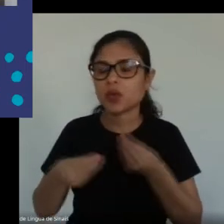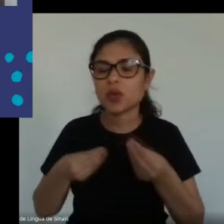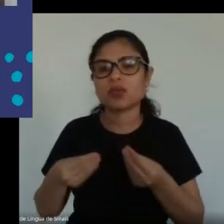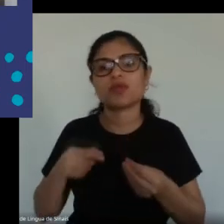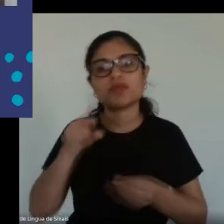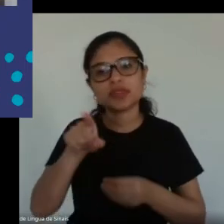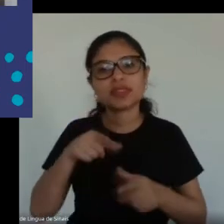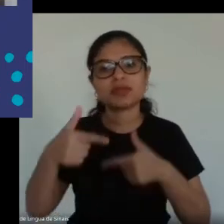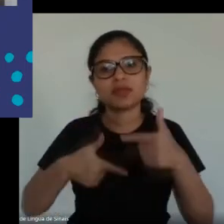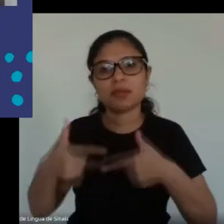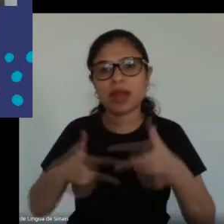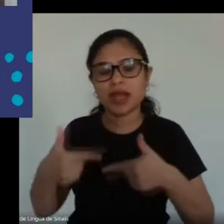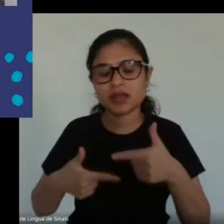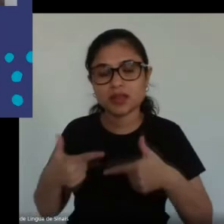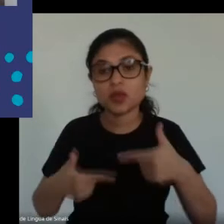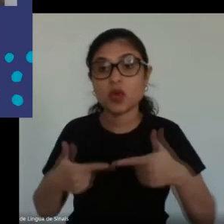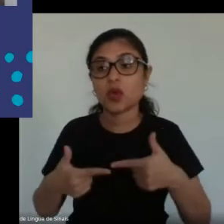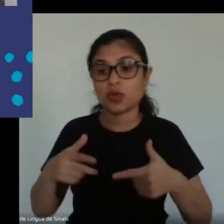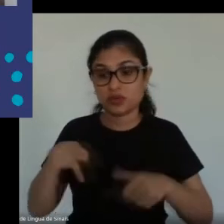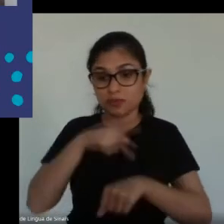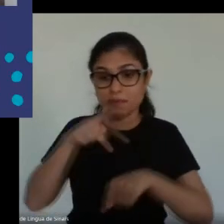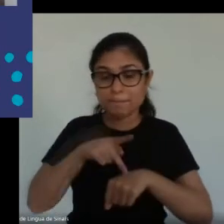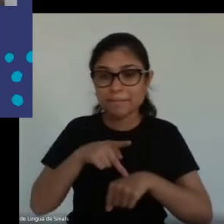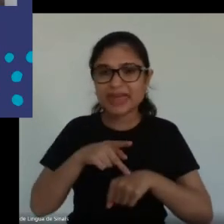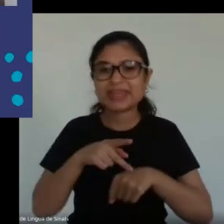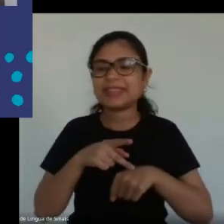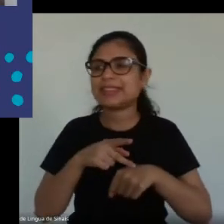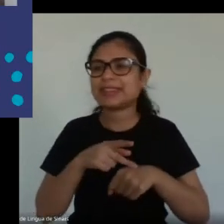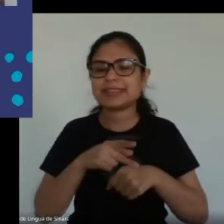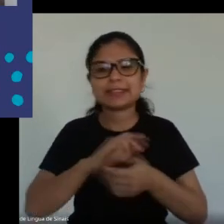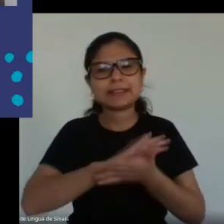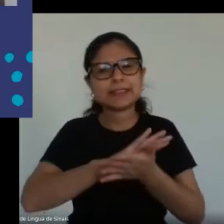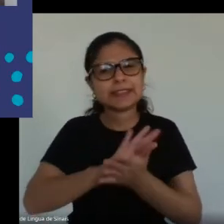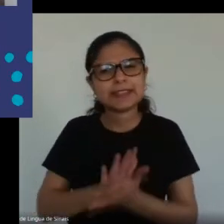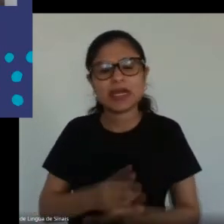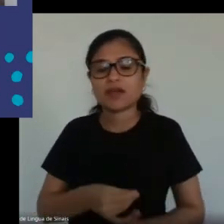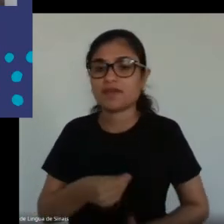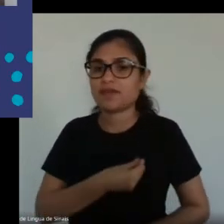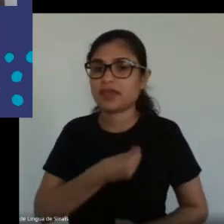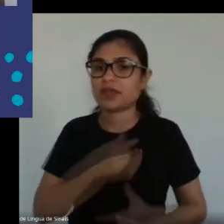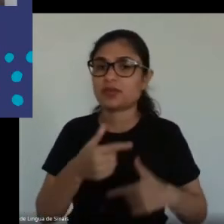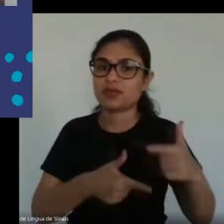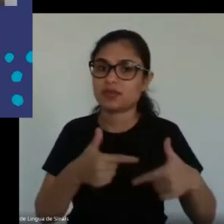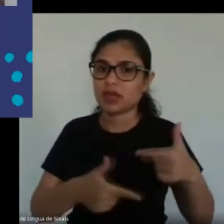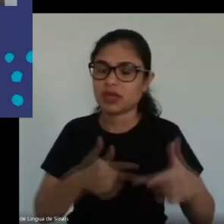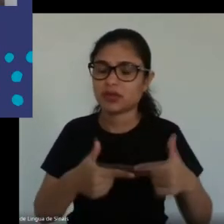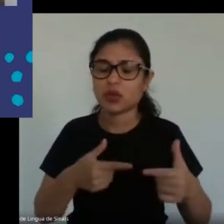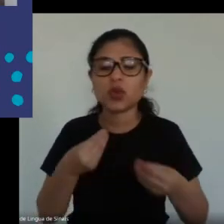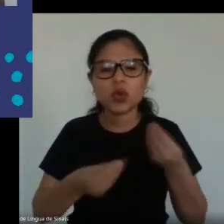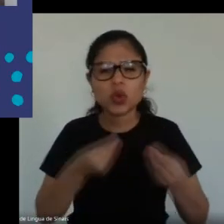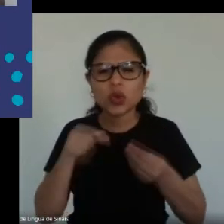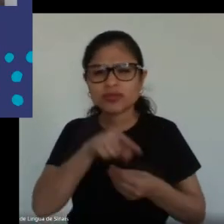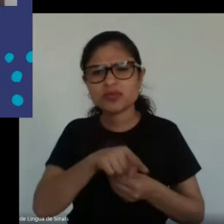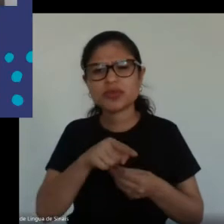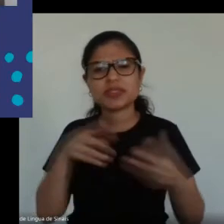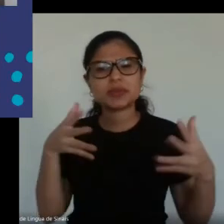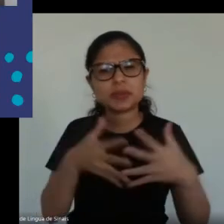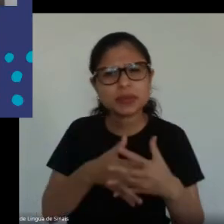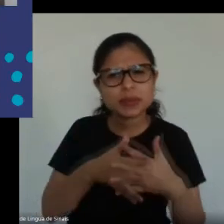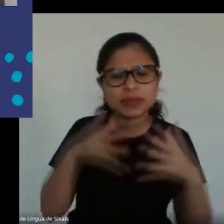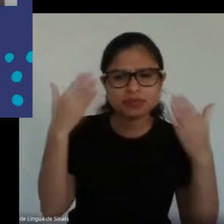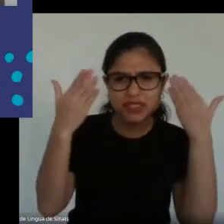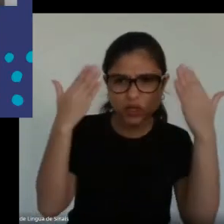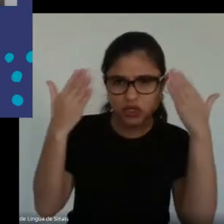trabalhador num país onde está desregulamentando toda a vida do trabalhador, como é que isso está afetando psicologicamente a vida das